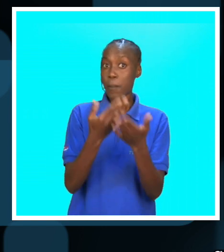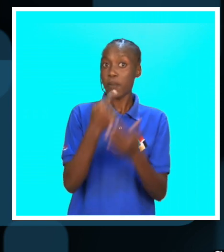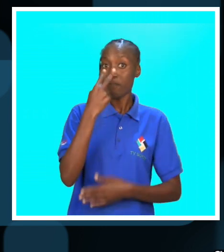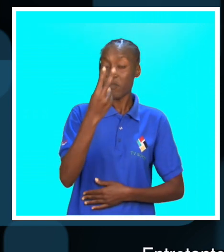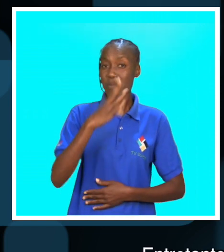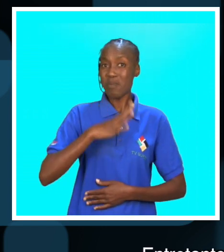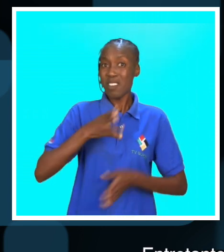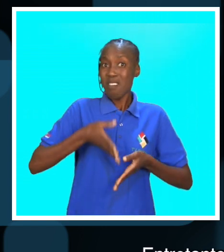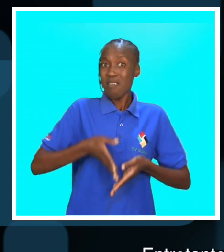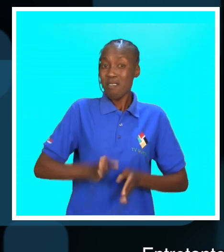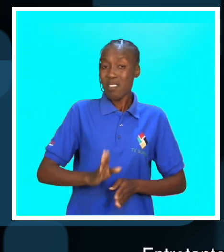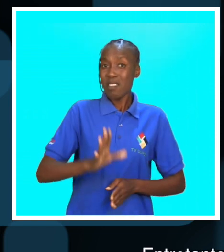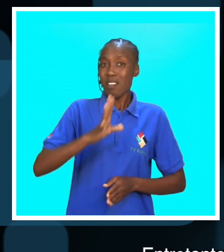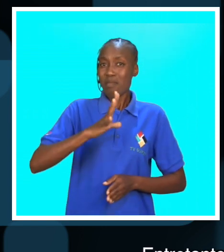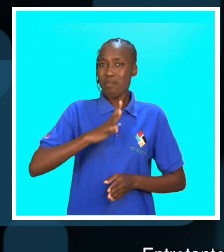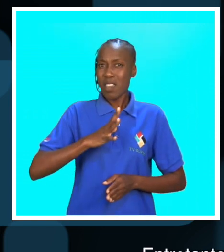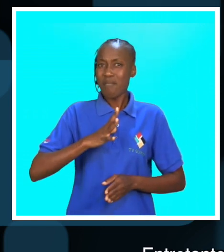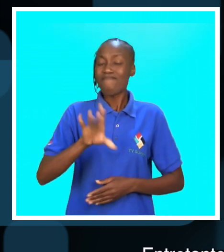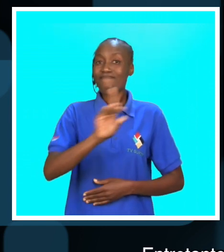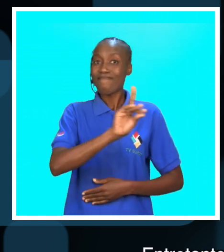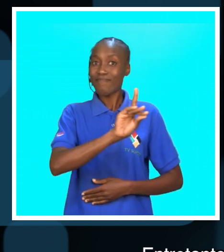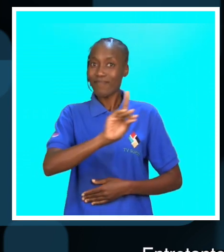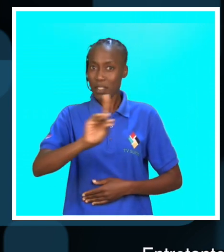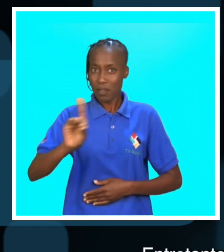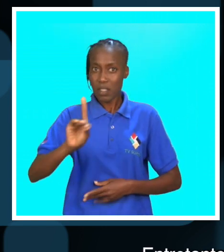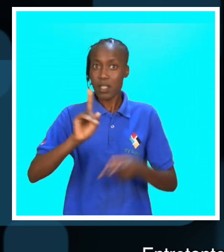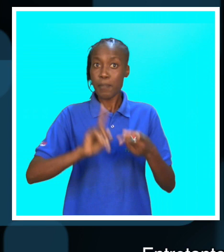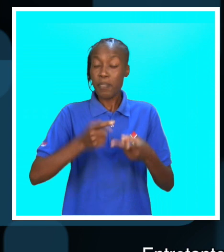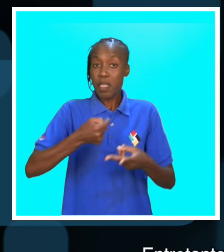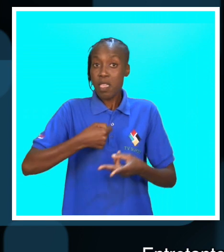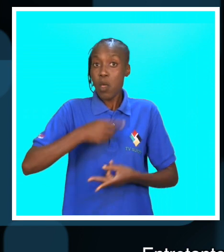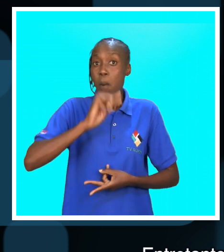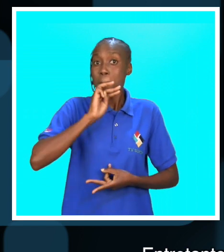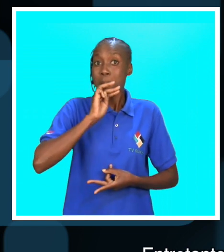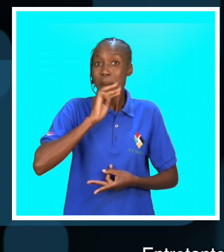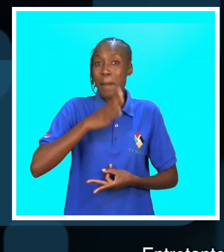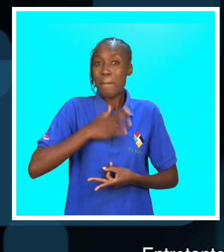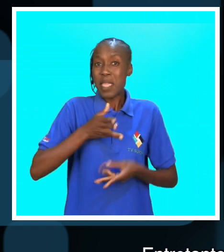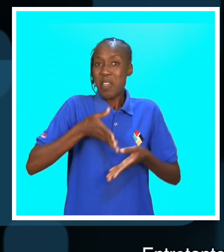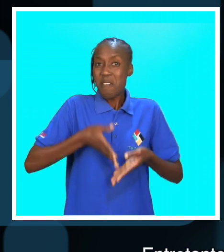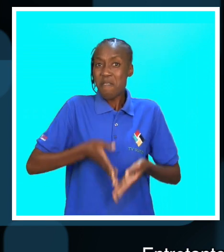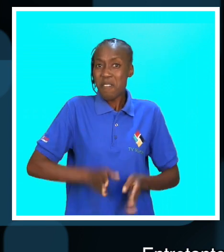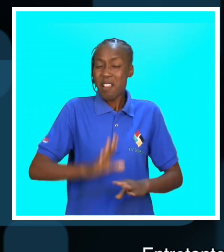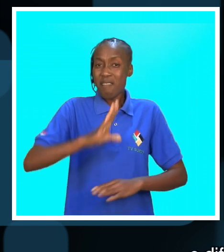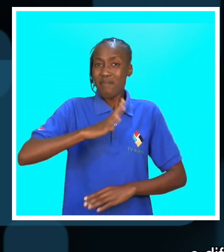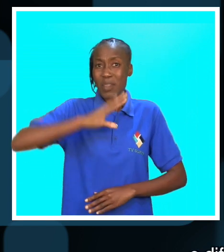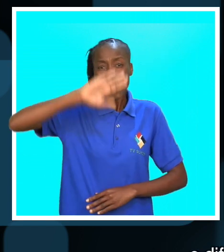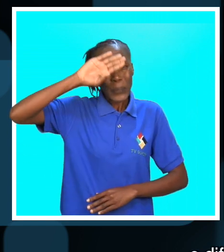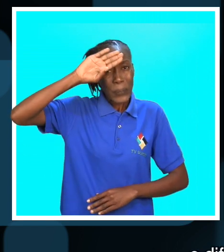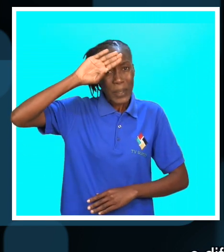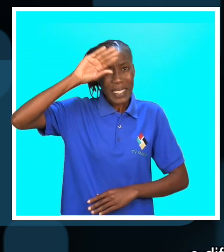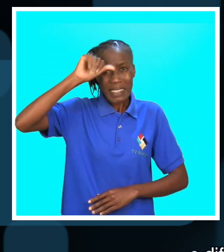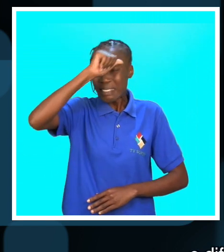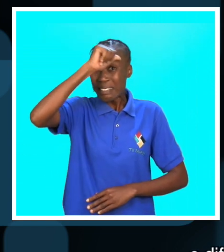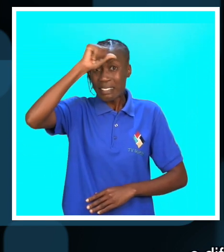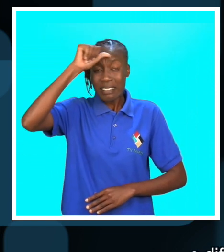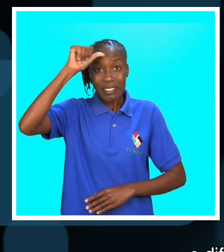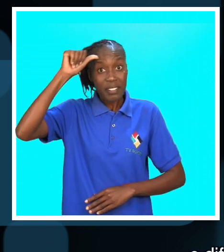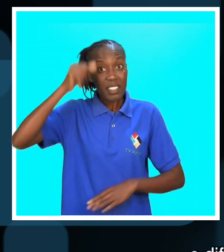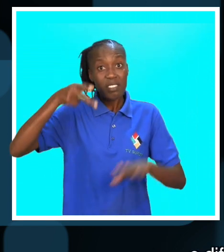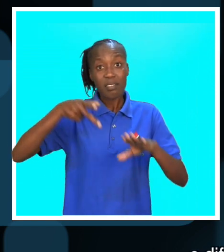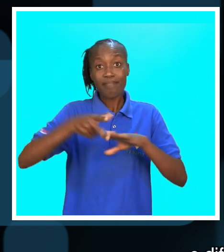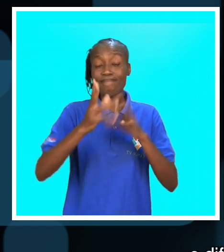com necessidades especiais. Entretanto, enquanto mãe e sabendo que a minha filha lidava com uma doença rara e de difícil, não é?